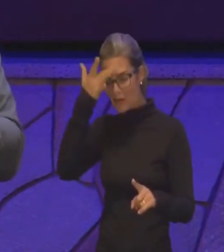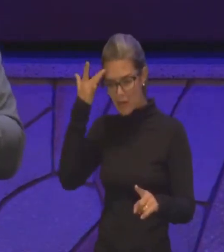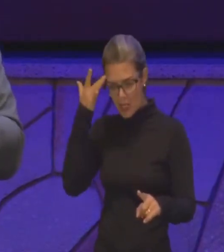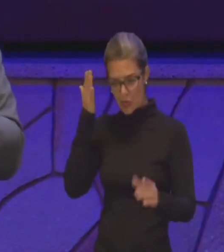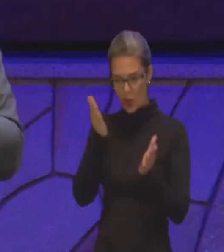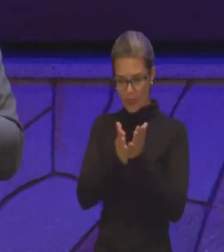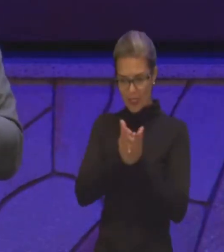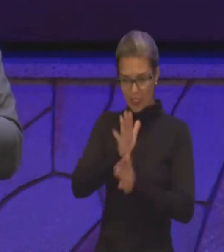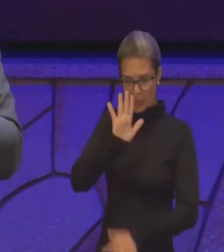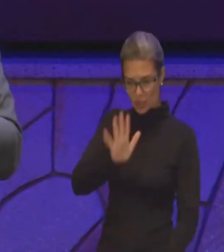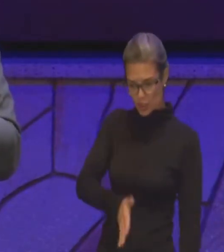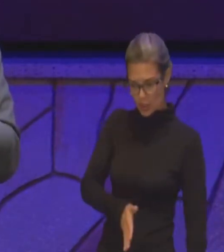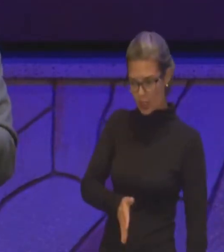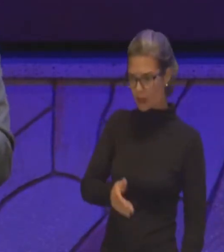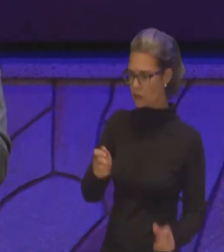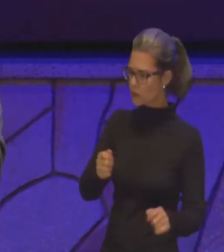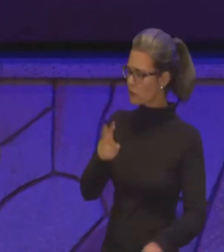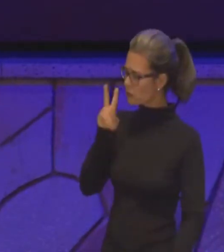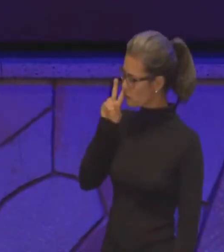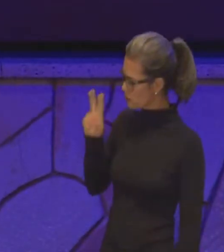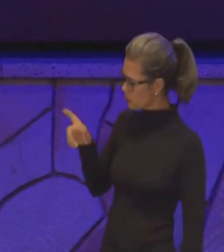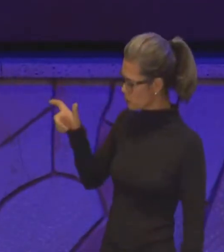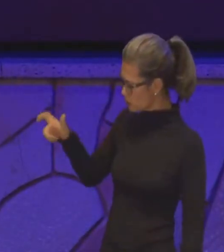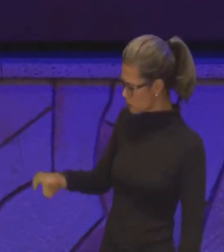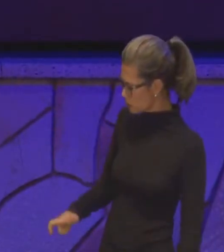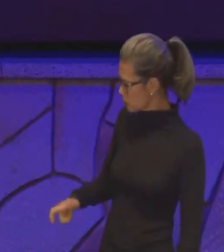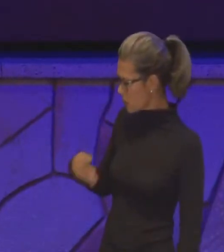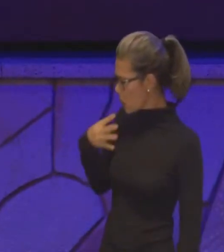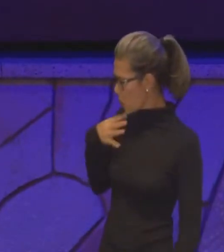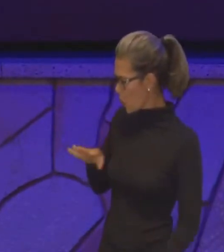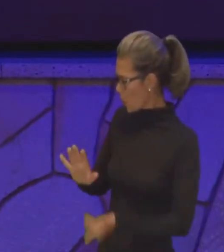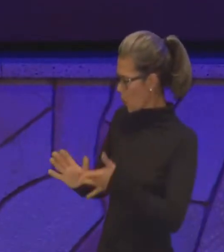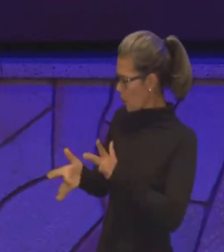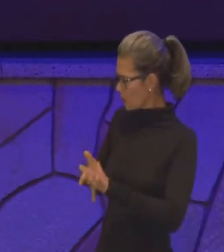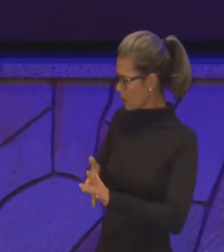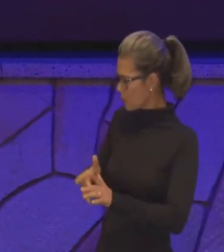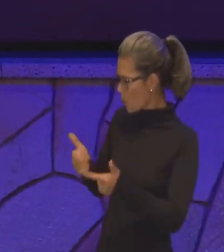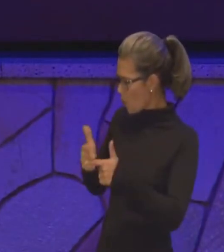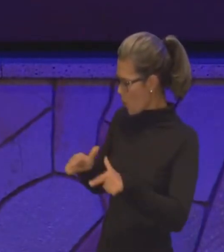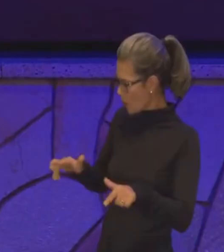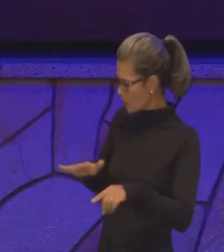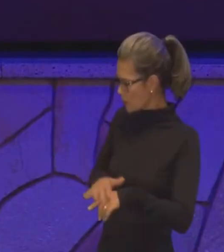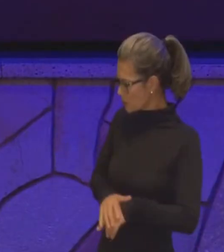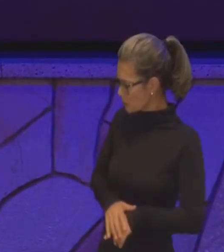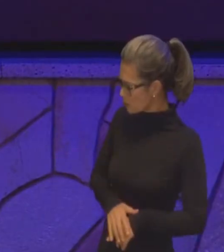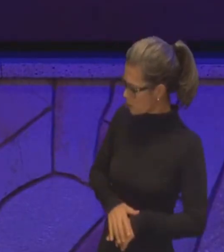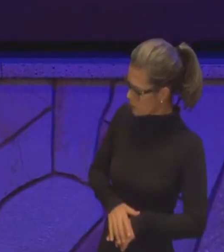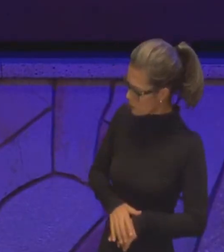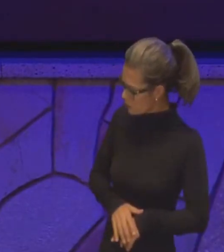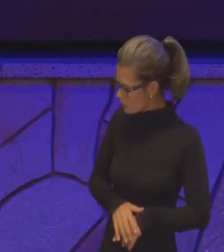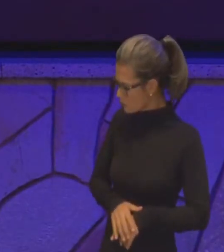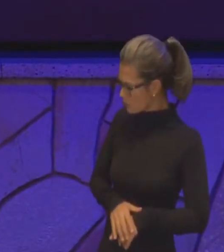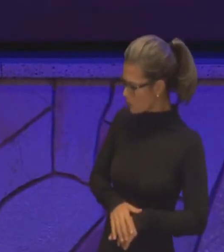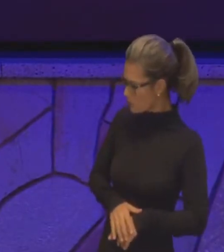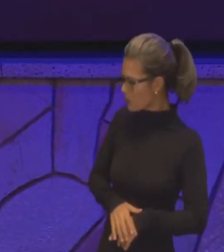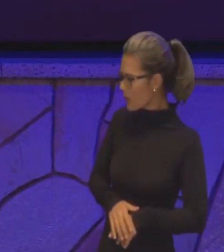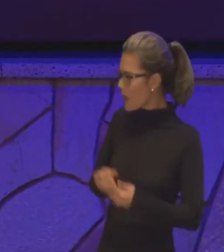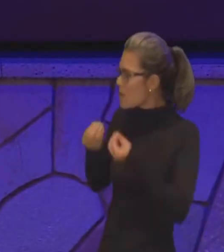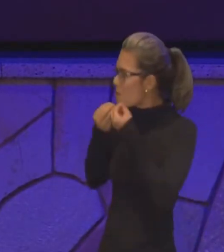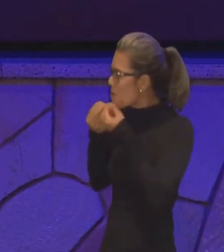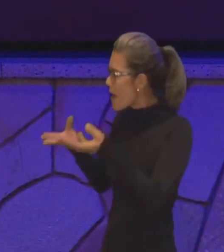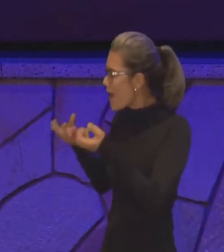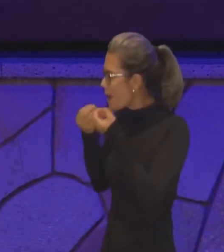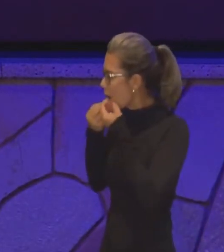a Cristo, que não entregou a sua vida a Cristo, nós teríamos outra realidade neste